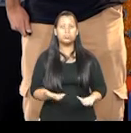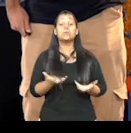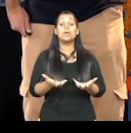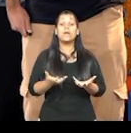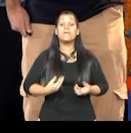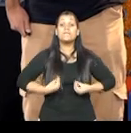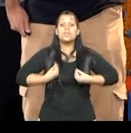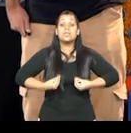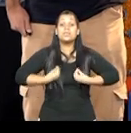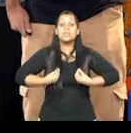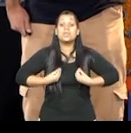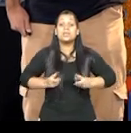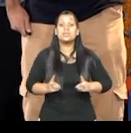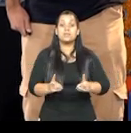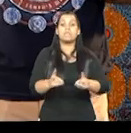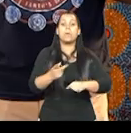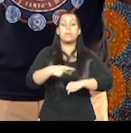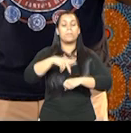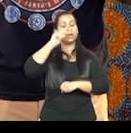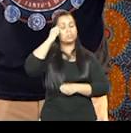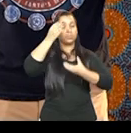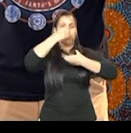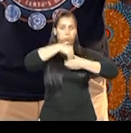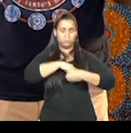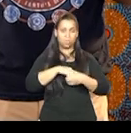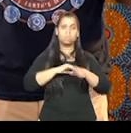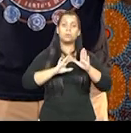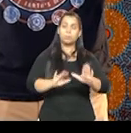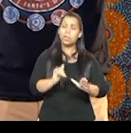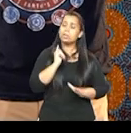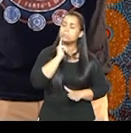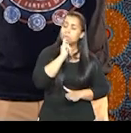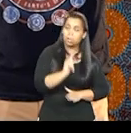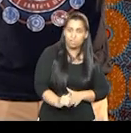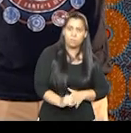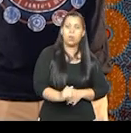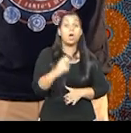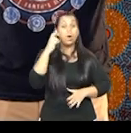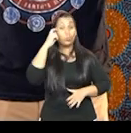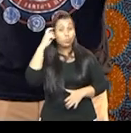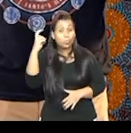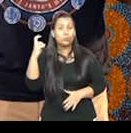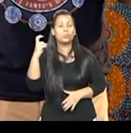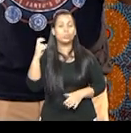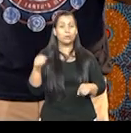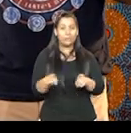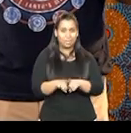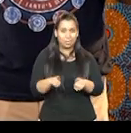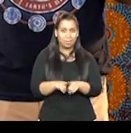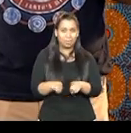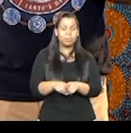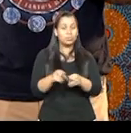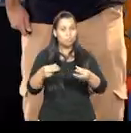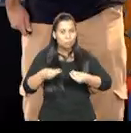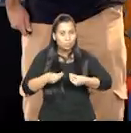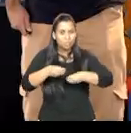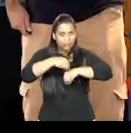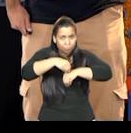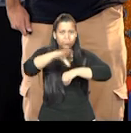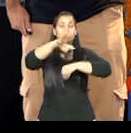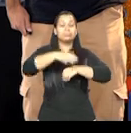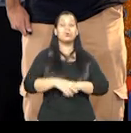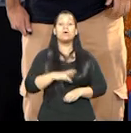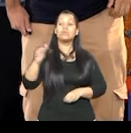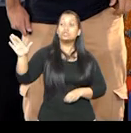manter viva a África dentro deles. Mas para falar um pouco mais dessa cultura e também de suas contribuições, eu vou